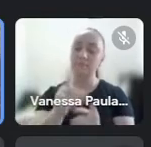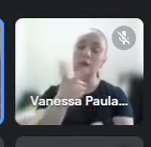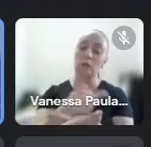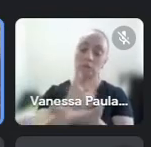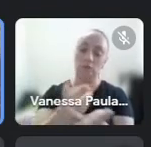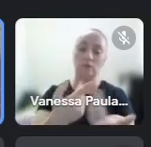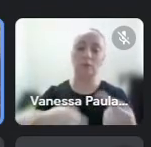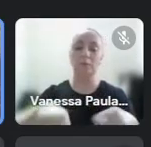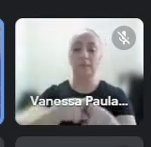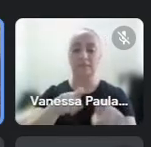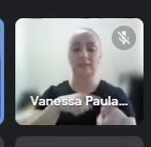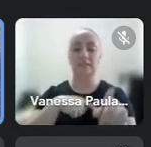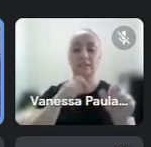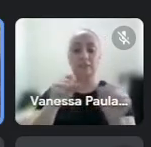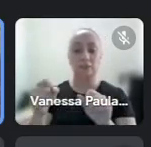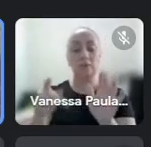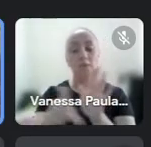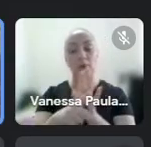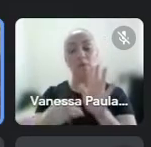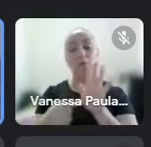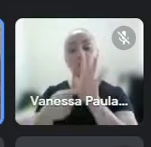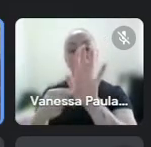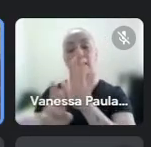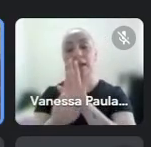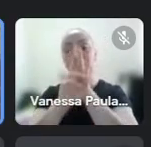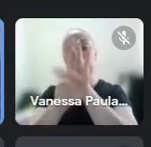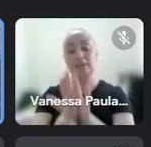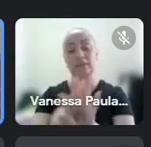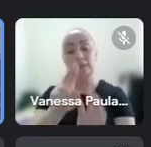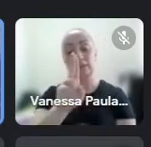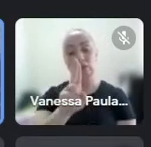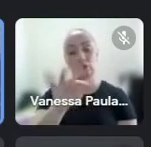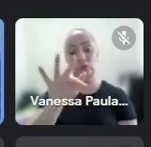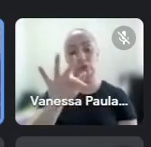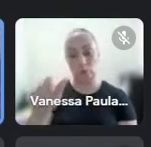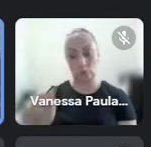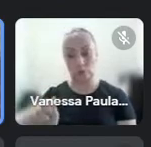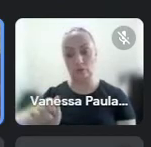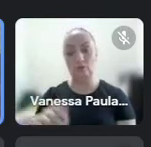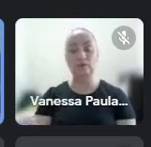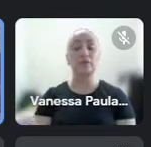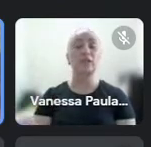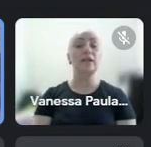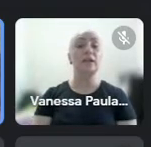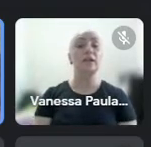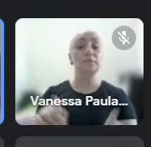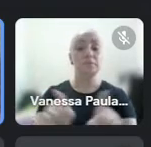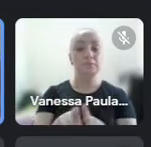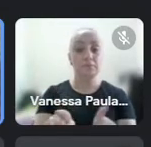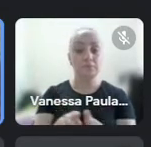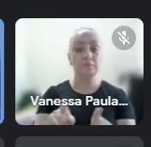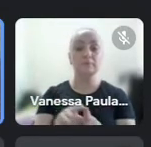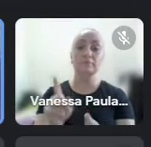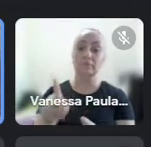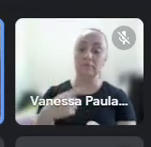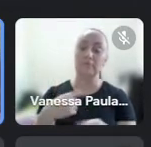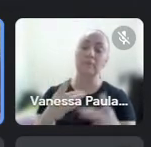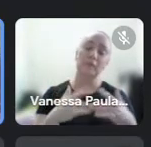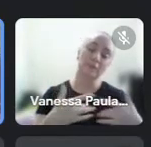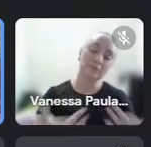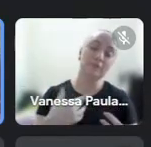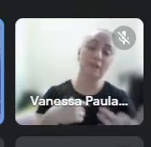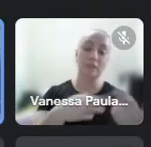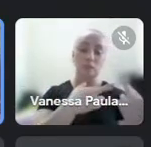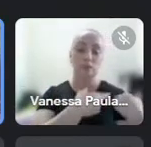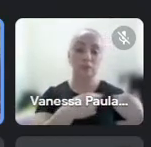como representante da UFRA no Conselho Estadual dos Recursos Hídricos, né, me sentindo a responsabilidade política, e hoje eu